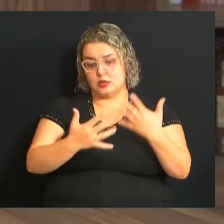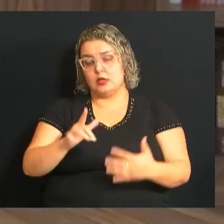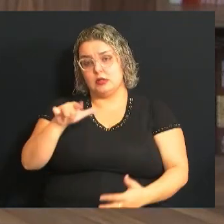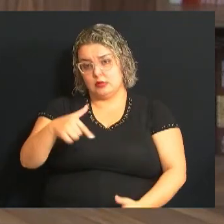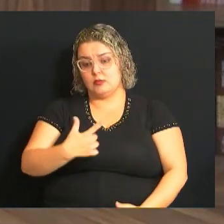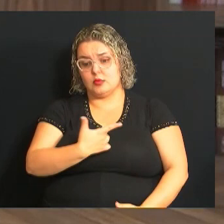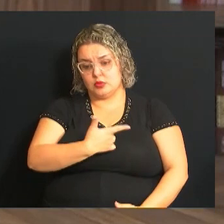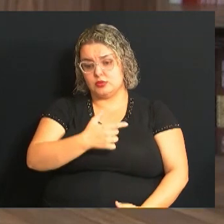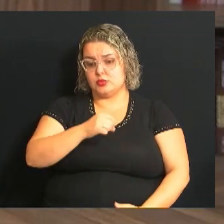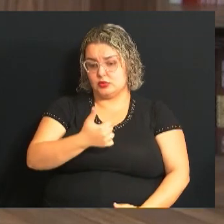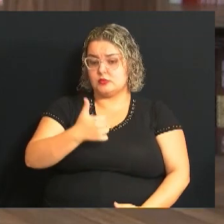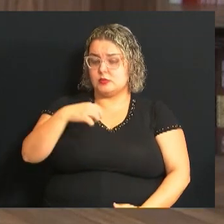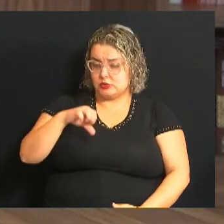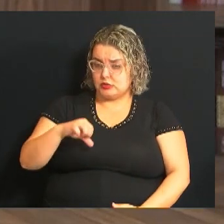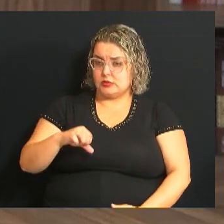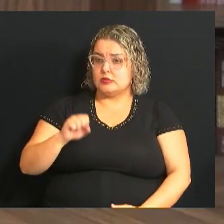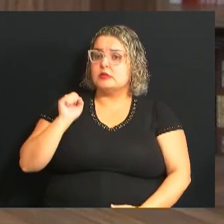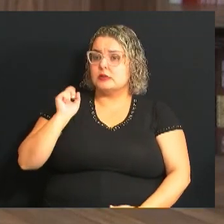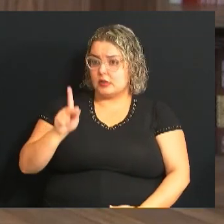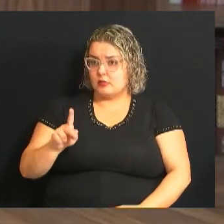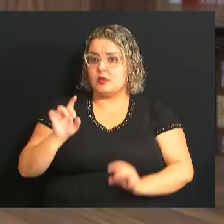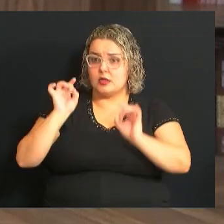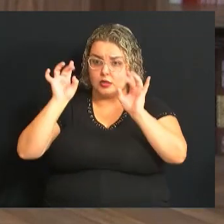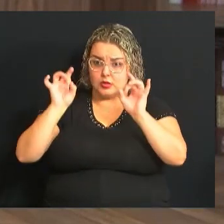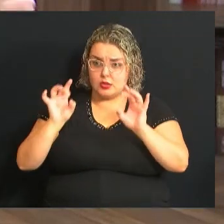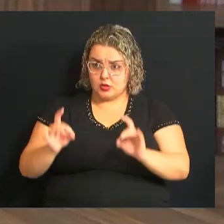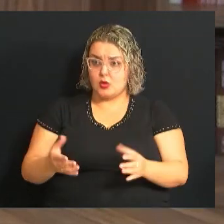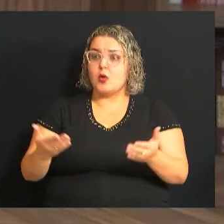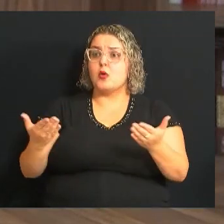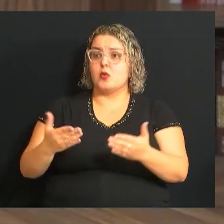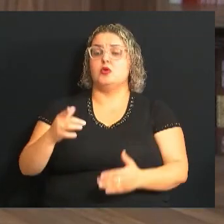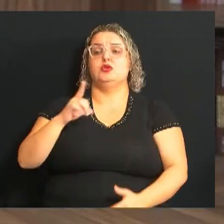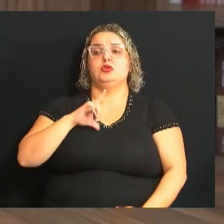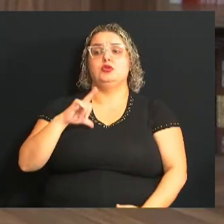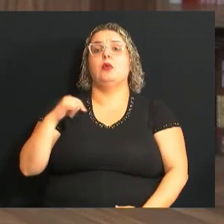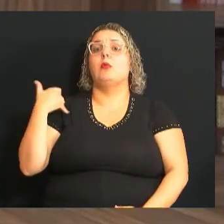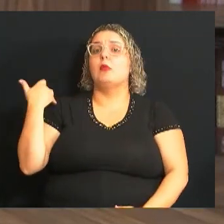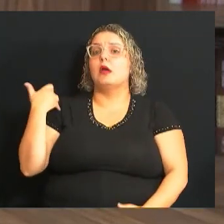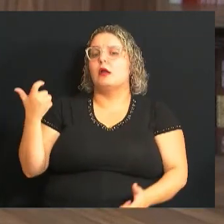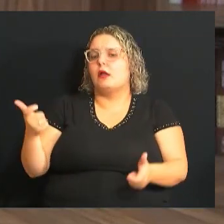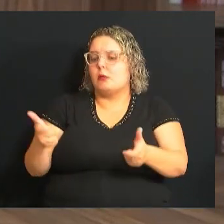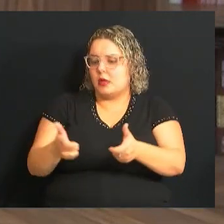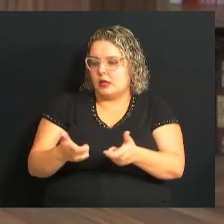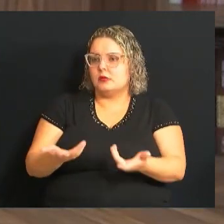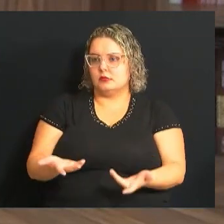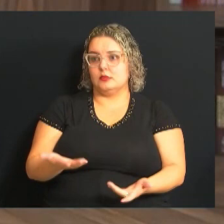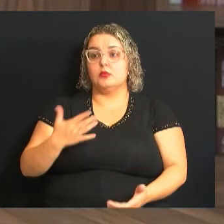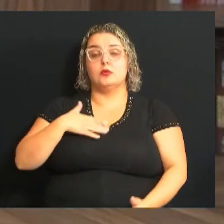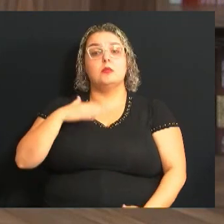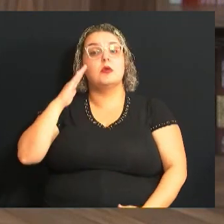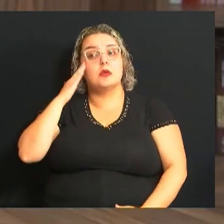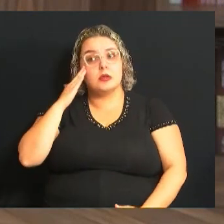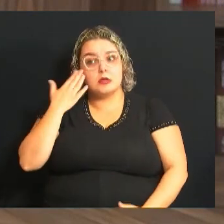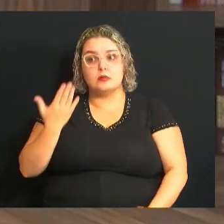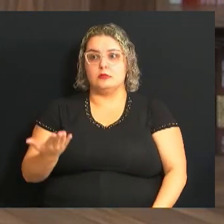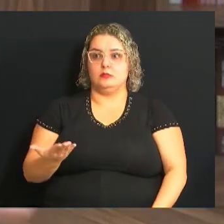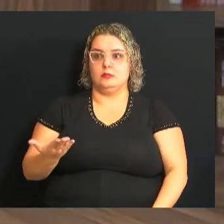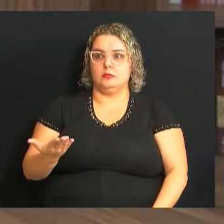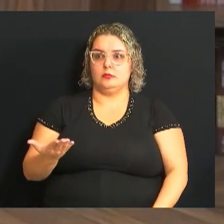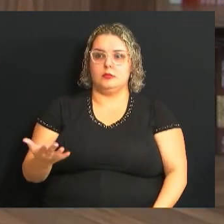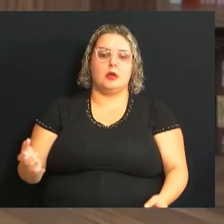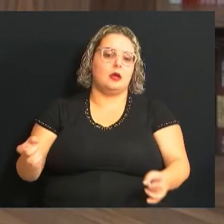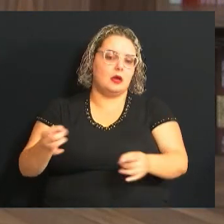2019, na aposentadoria especial, é que hoje existe uma idade mínima, né? Que no meu entendimento praticamente acabou com a